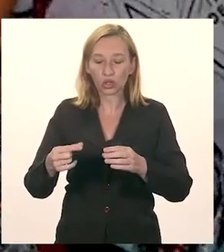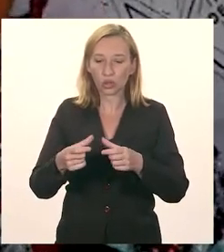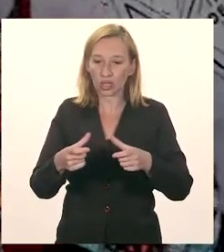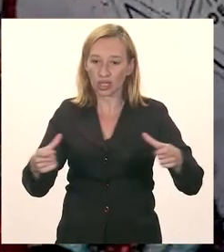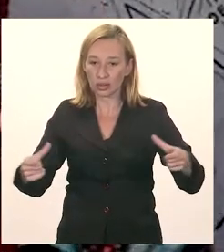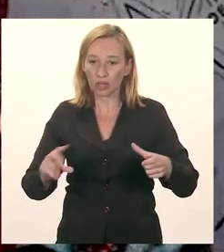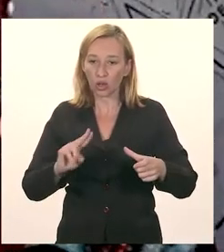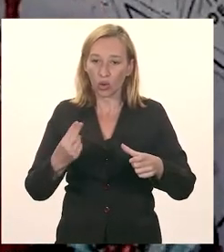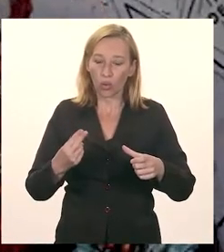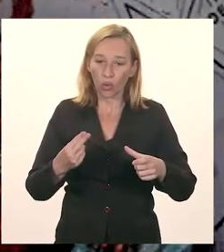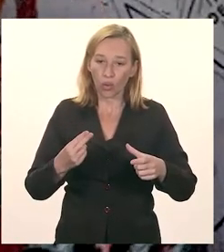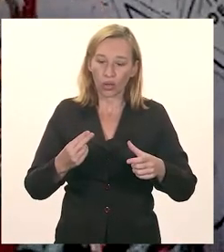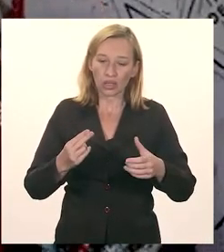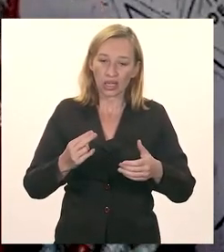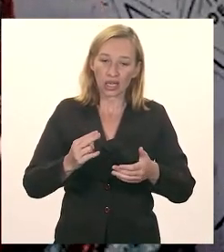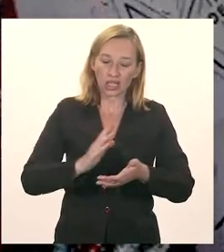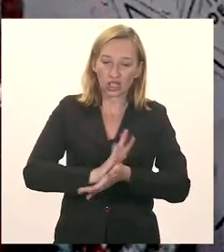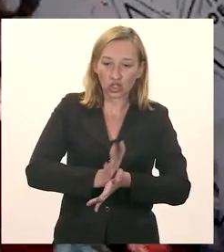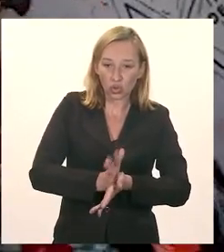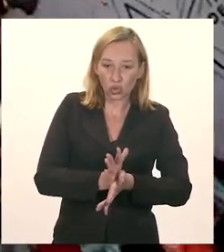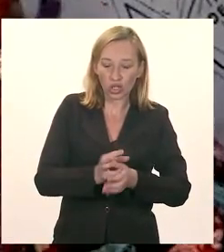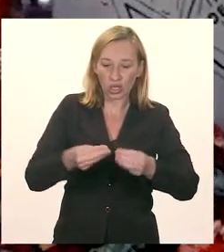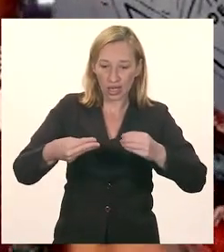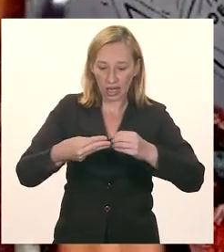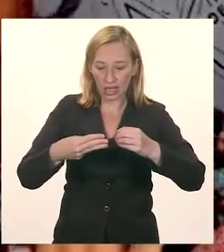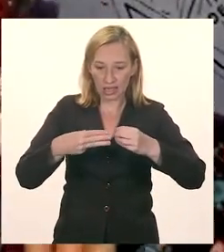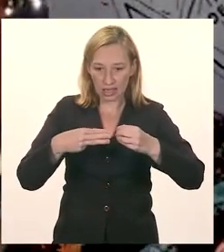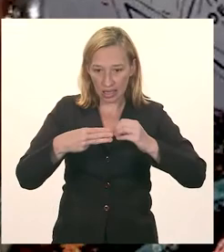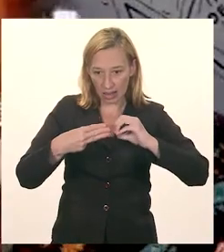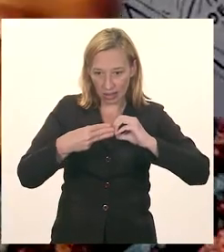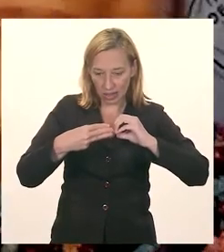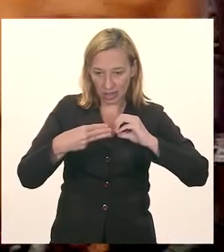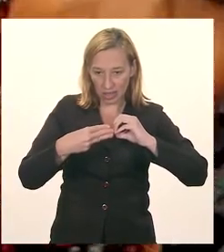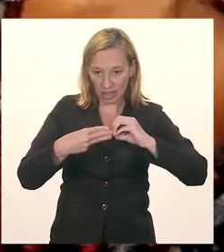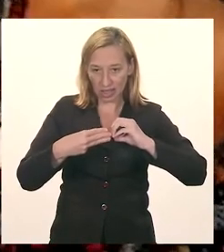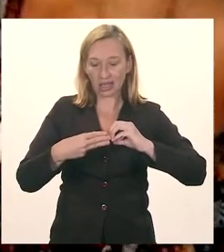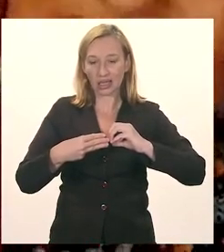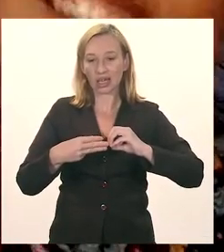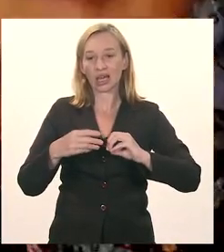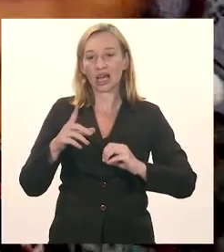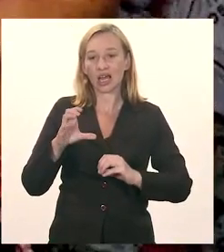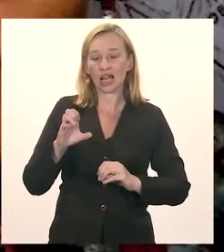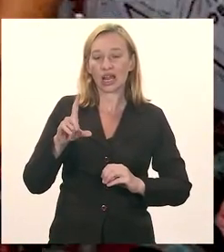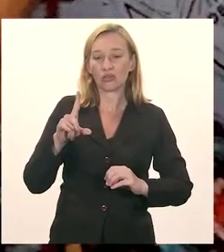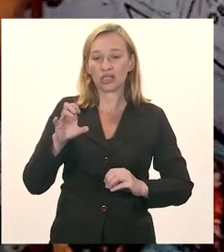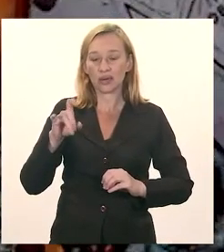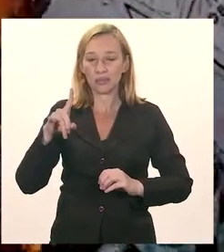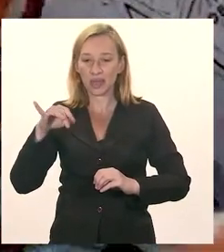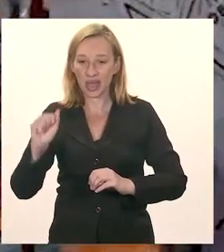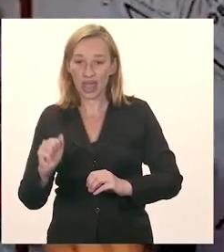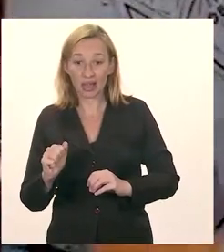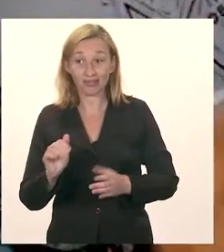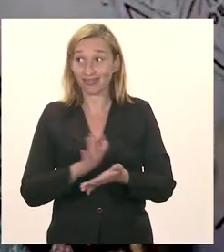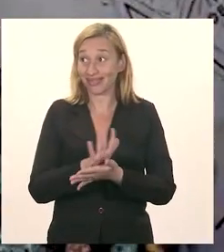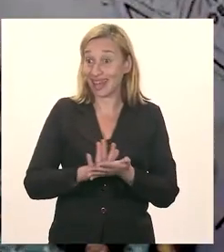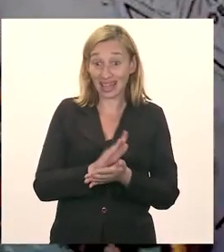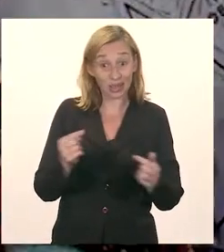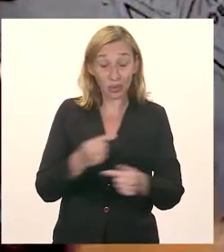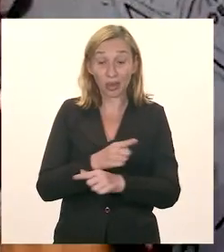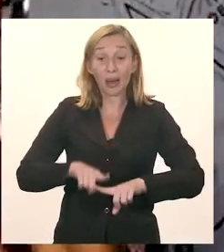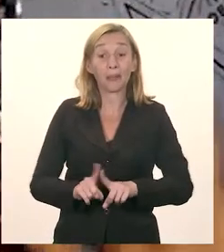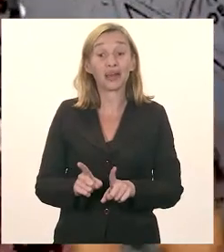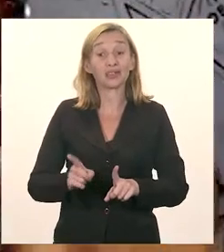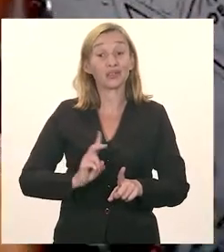até matar essas células de leucemia. Então, assim, não tem nada a ver, mas eu sempre levei a vida